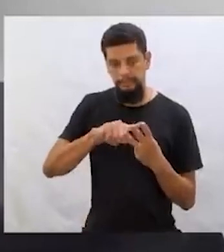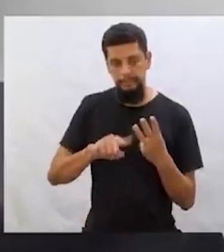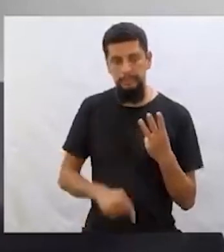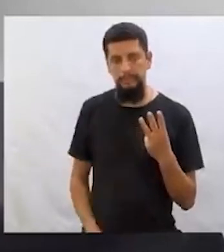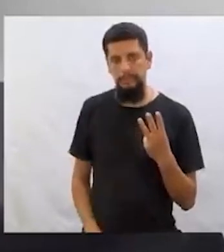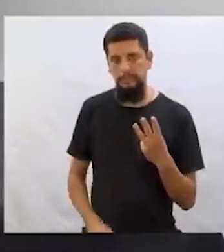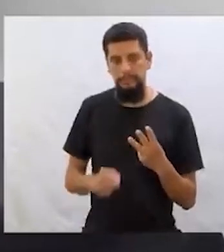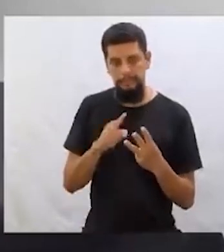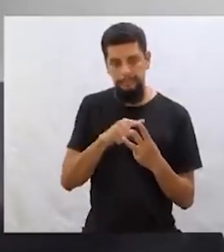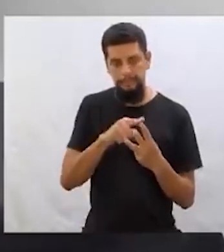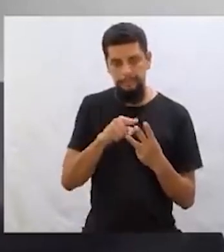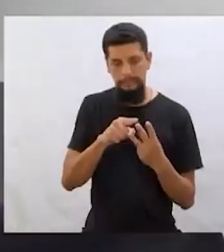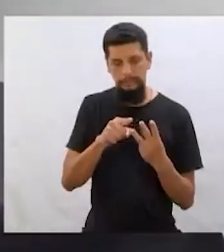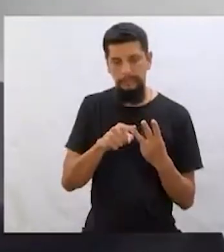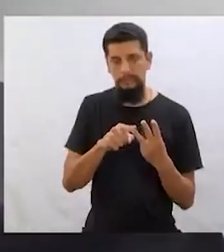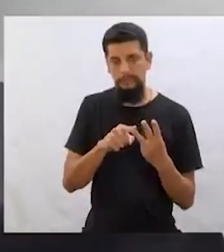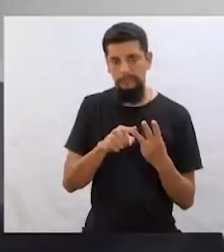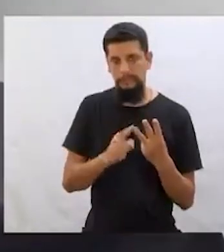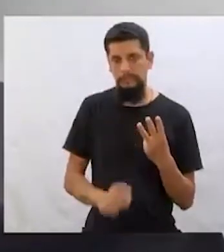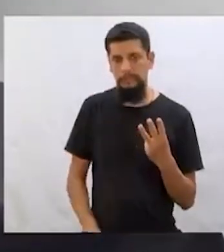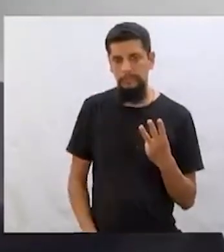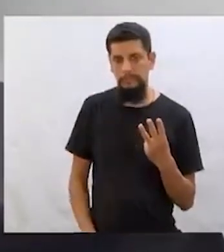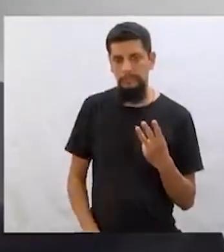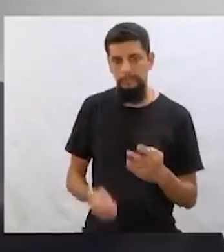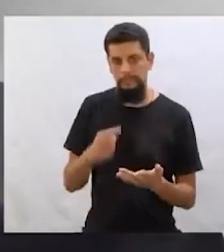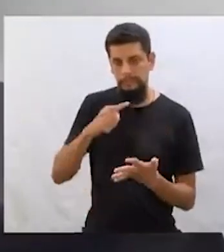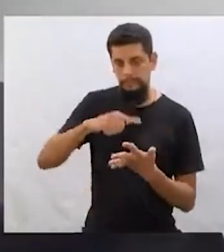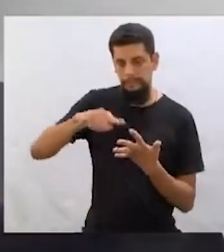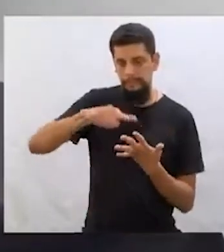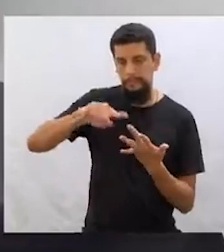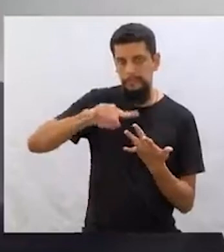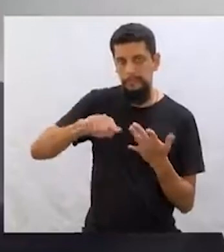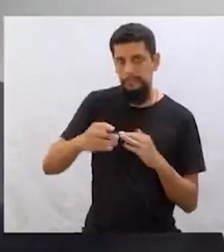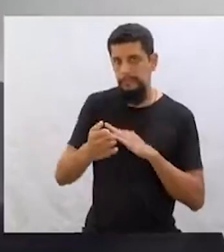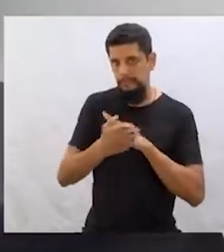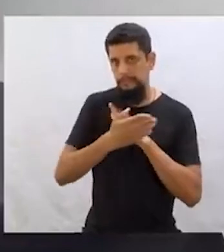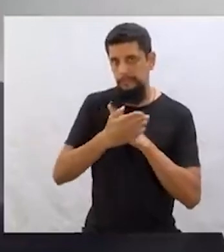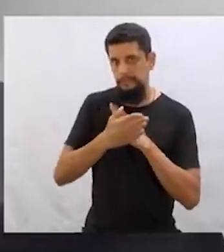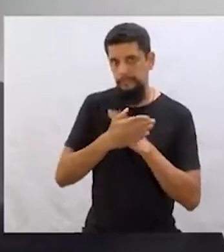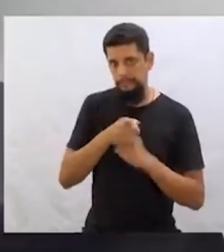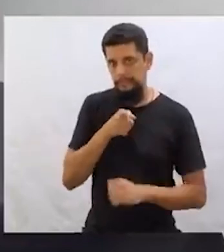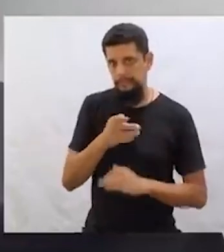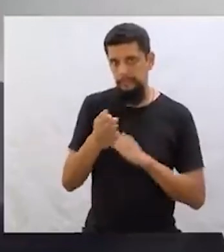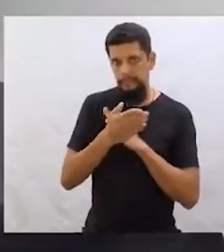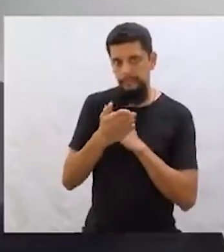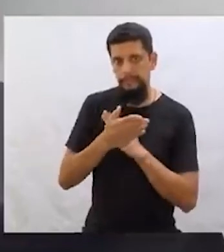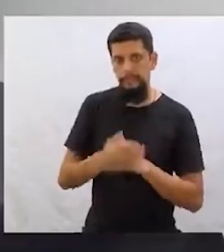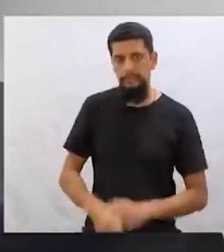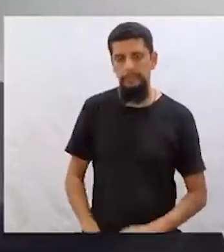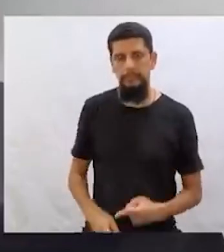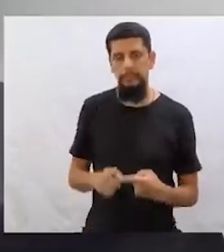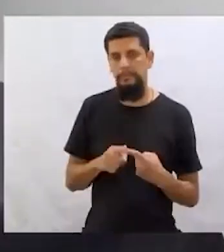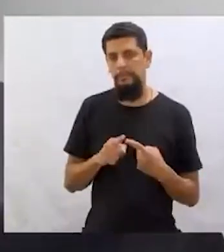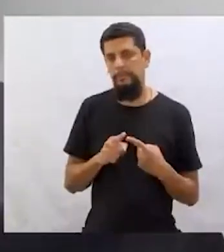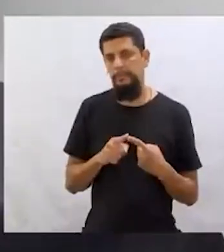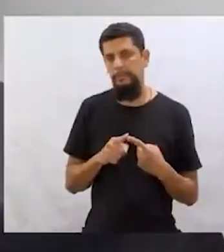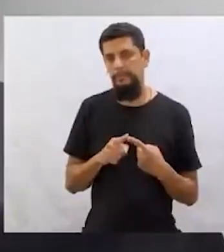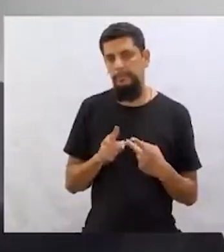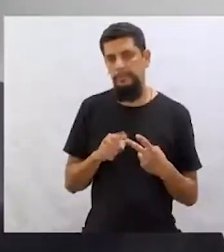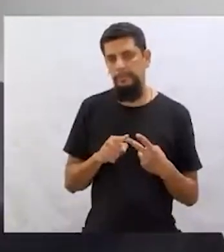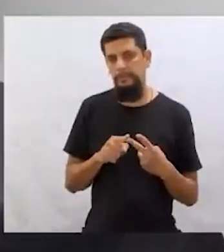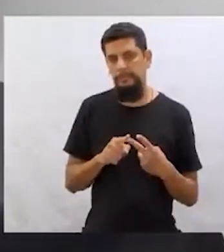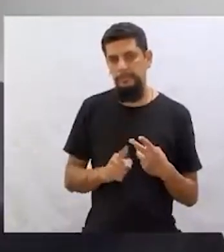1, 2, 3. 3 dedos. E vamos contar até o 3? Ajudem aí, vocês têm que me ajudar.